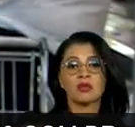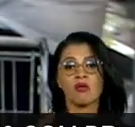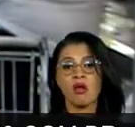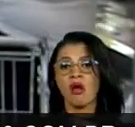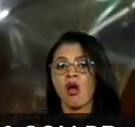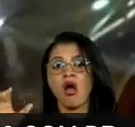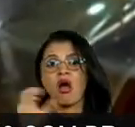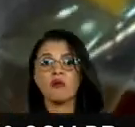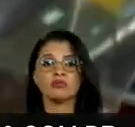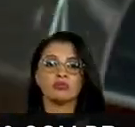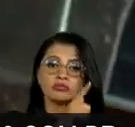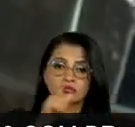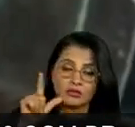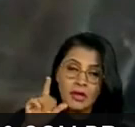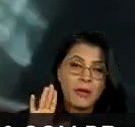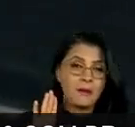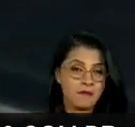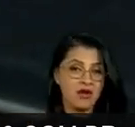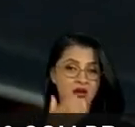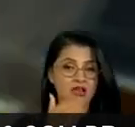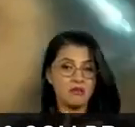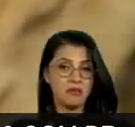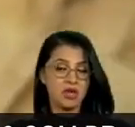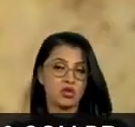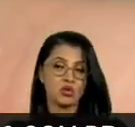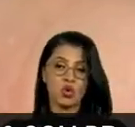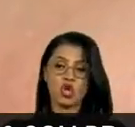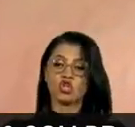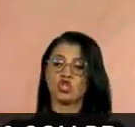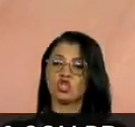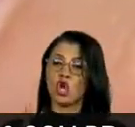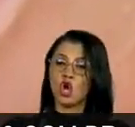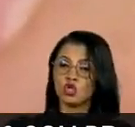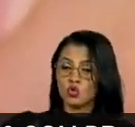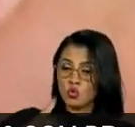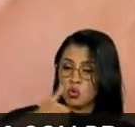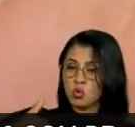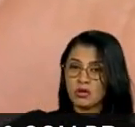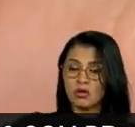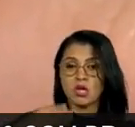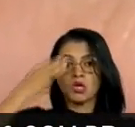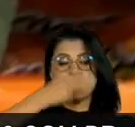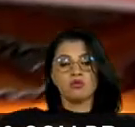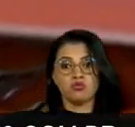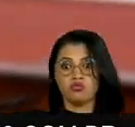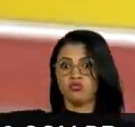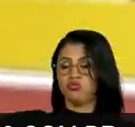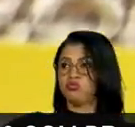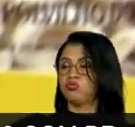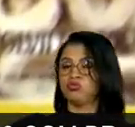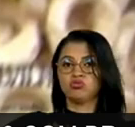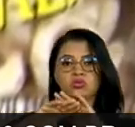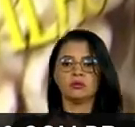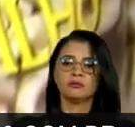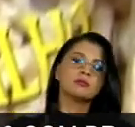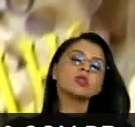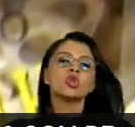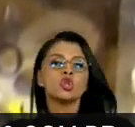para um lanche, mas são alimentos com excesso de sódio, gordura e açúcares. São os